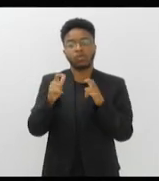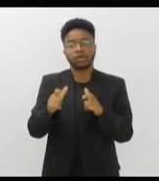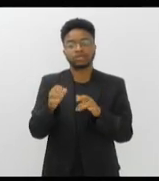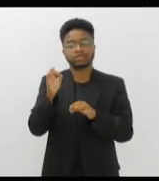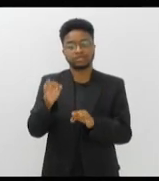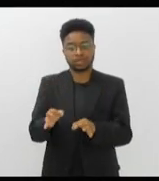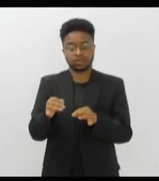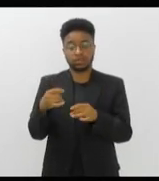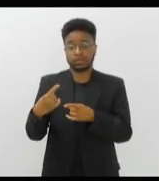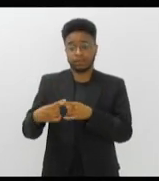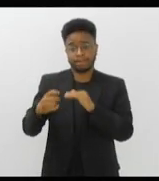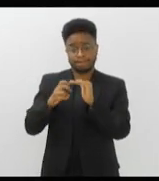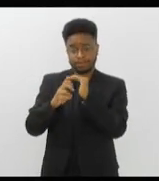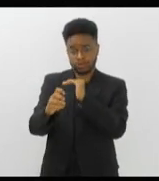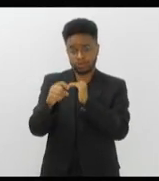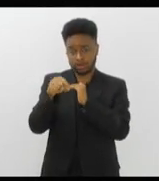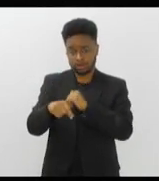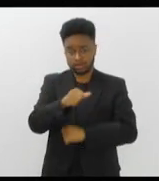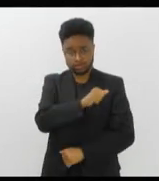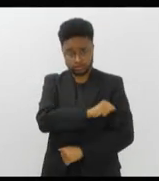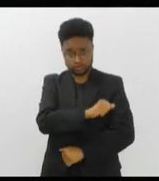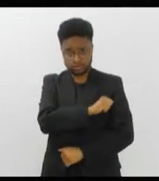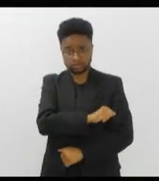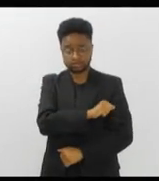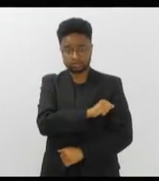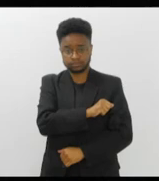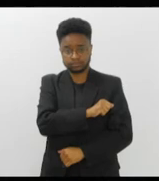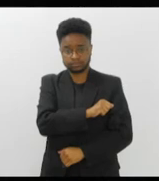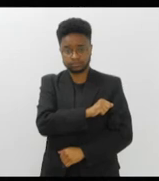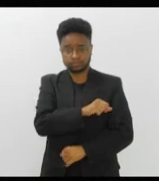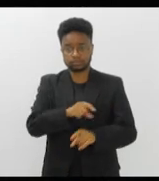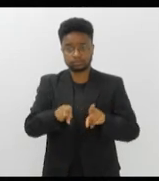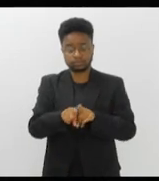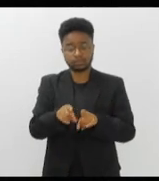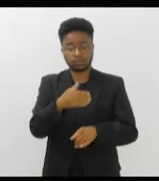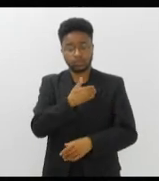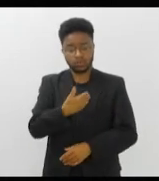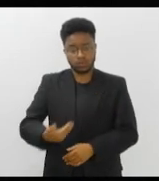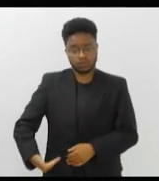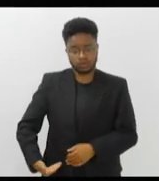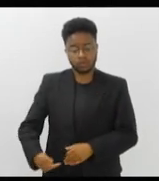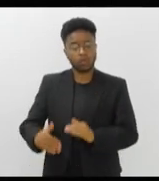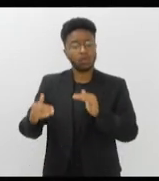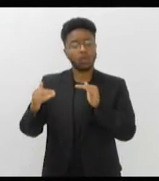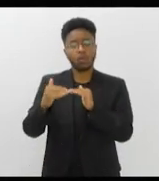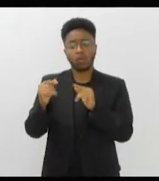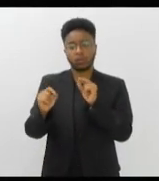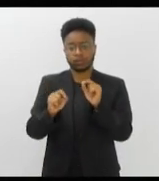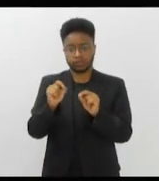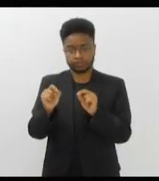rio o governo do estado concorda com isso